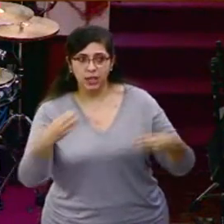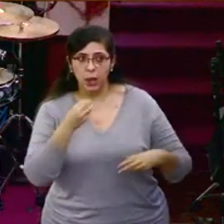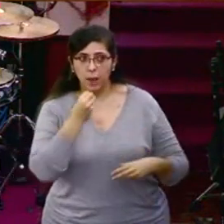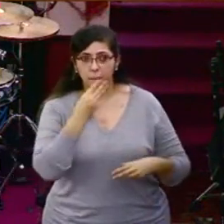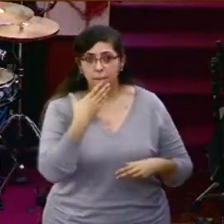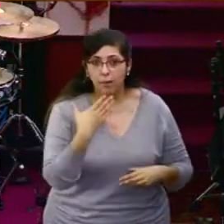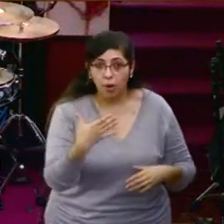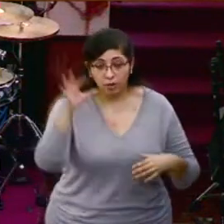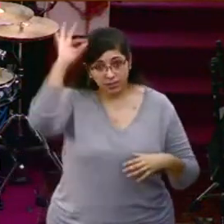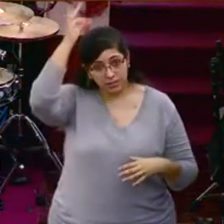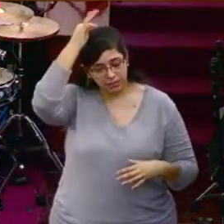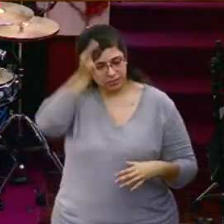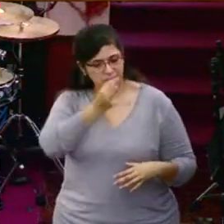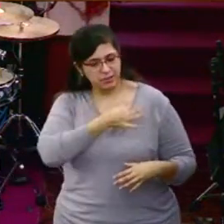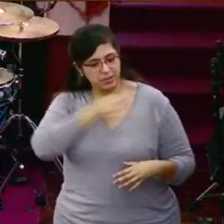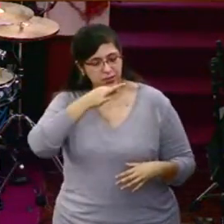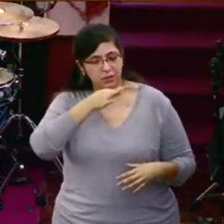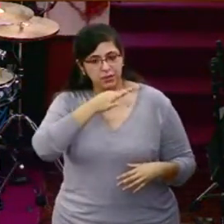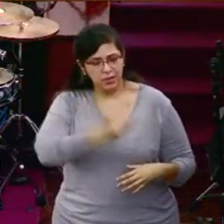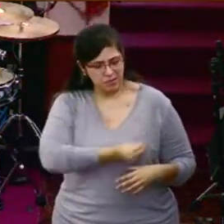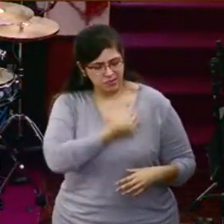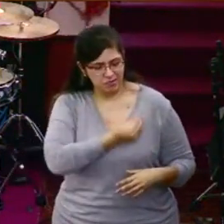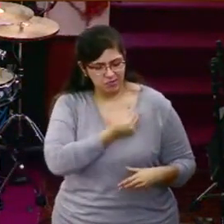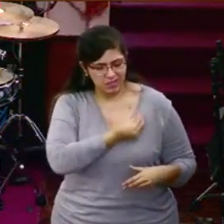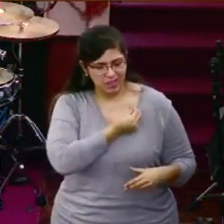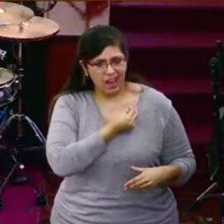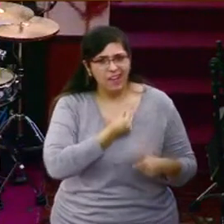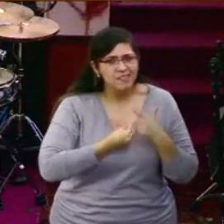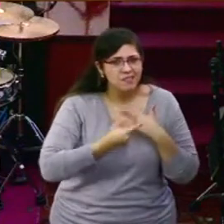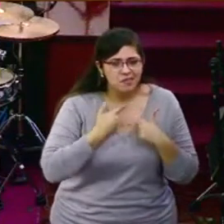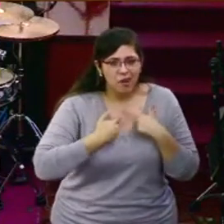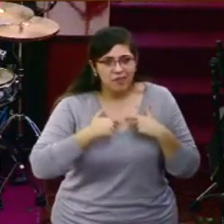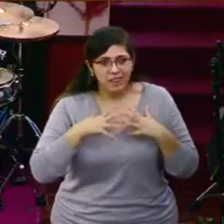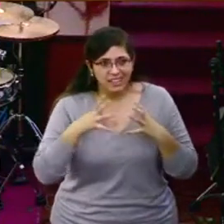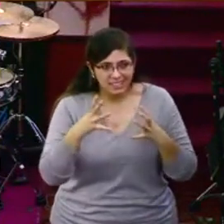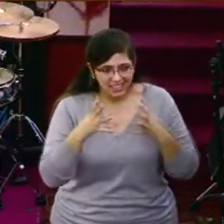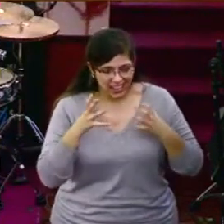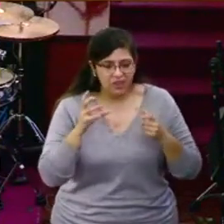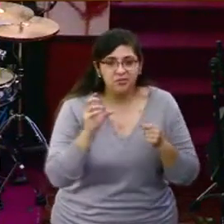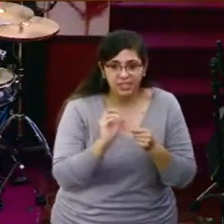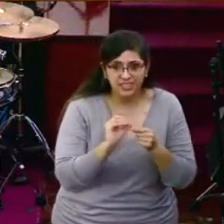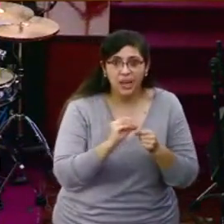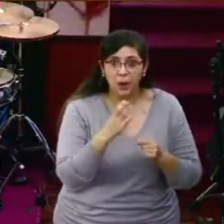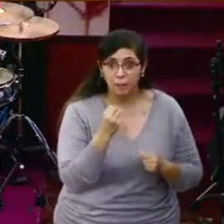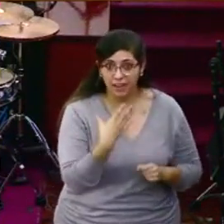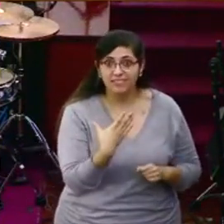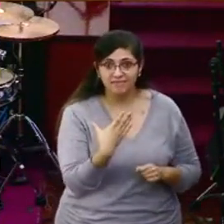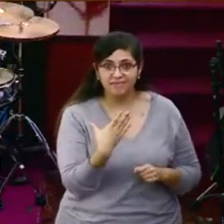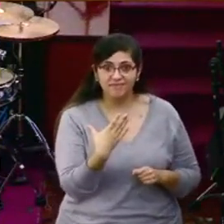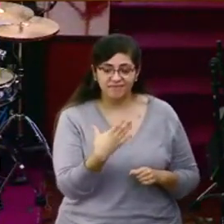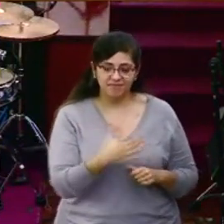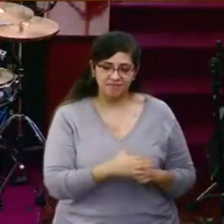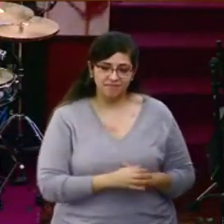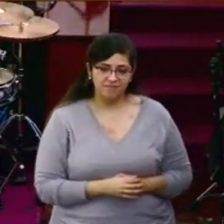mesmo espírito santo para operar neles o querer eo efetuar o